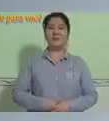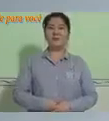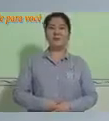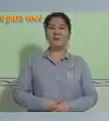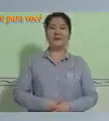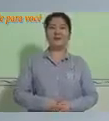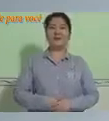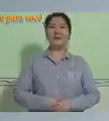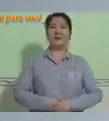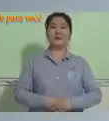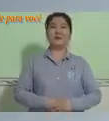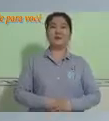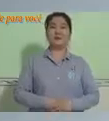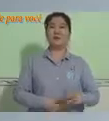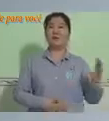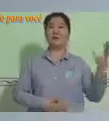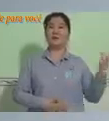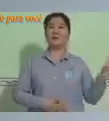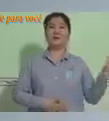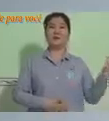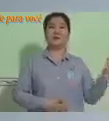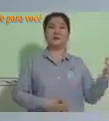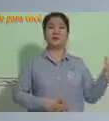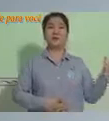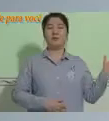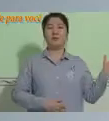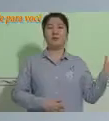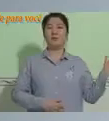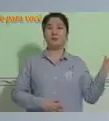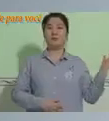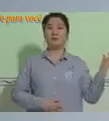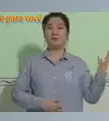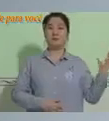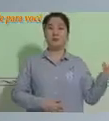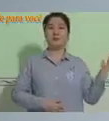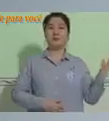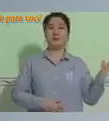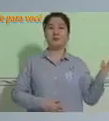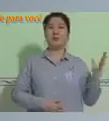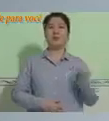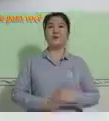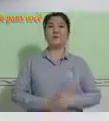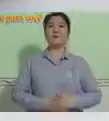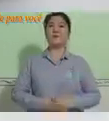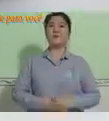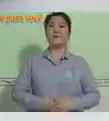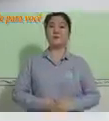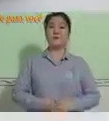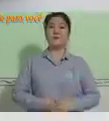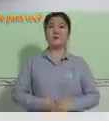SEOQUEVITARO estresse a ansiedade prejudica a memória porque o cérebro está ocupado com preocupações, vírgula dificulte a